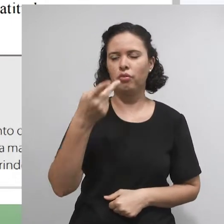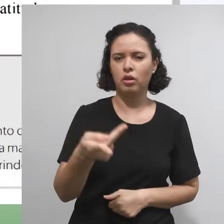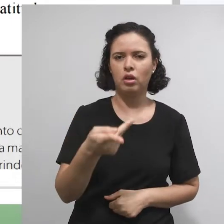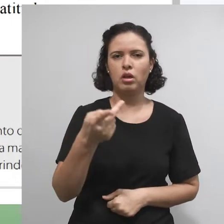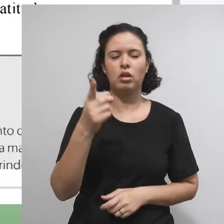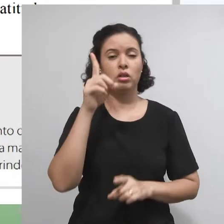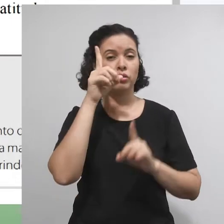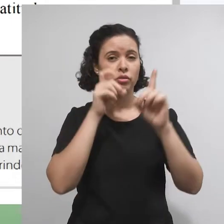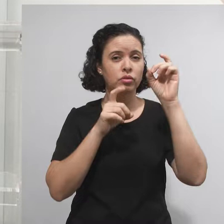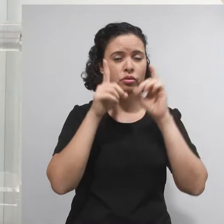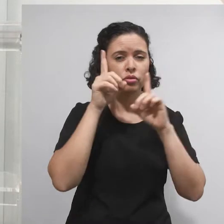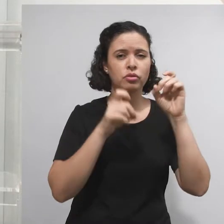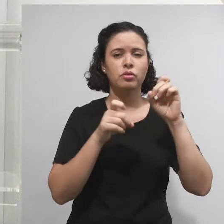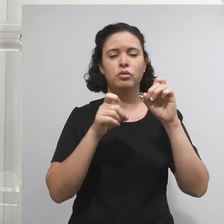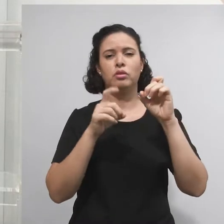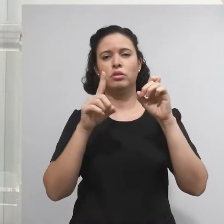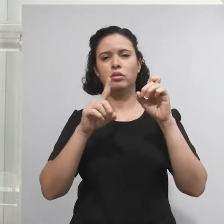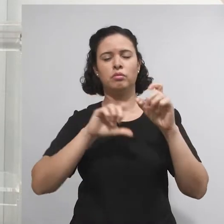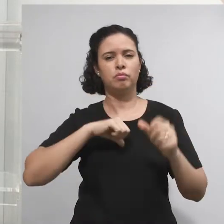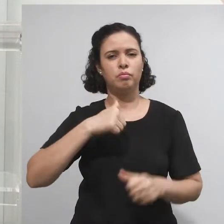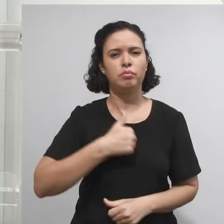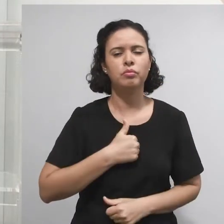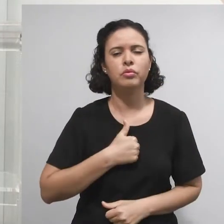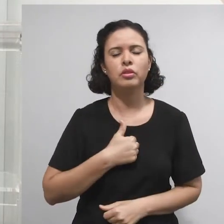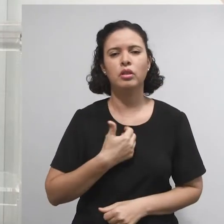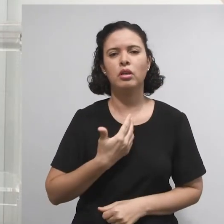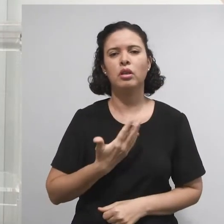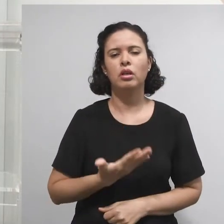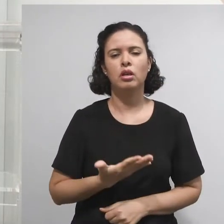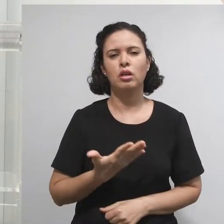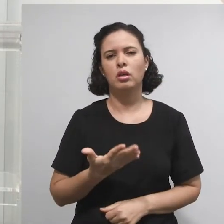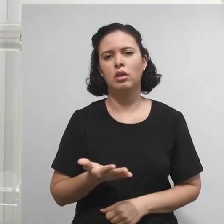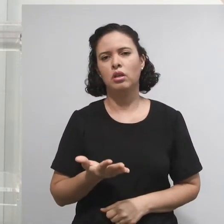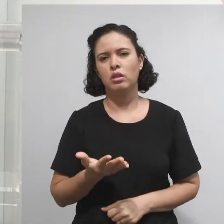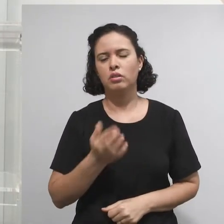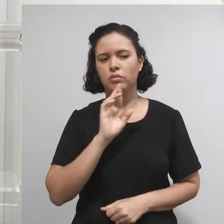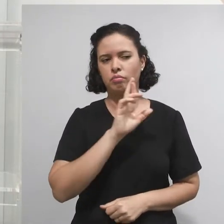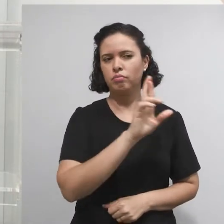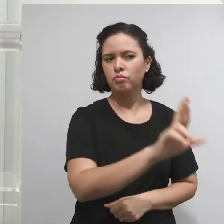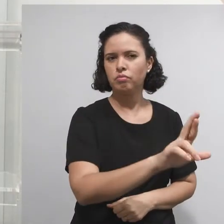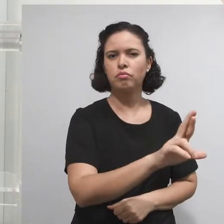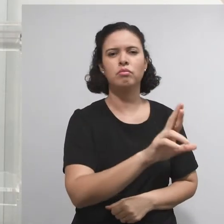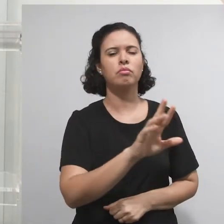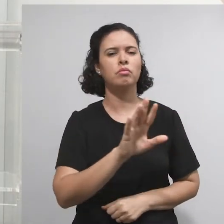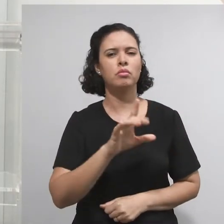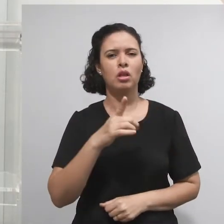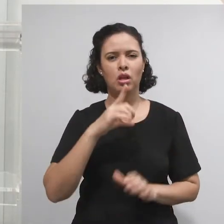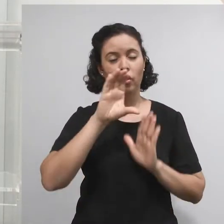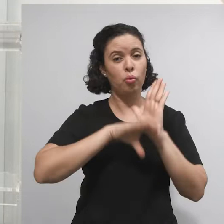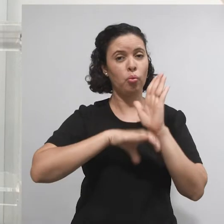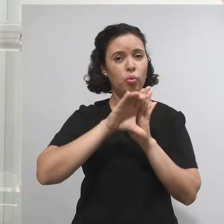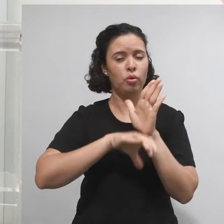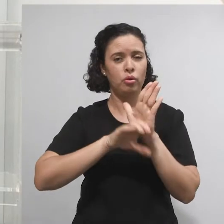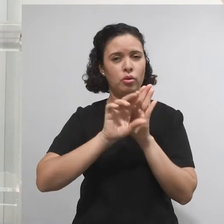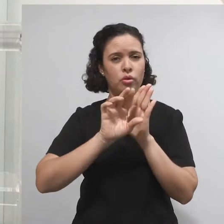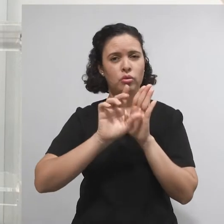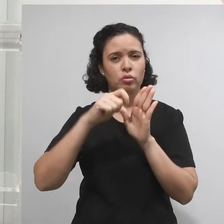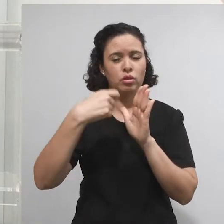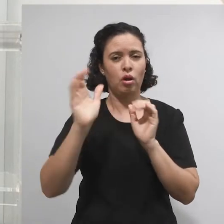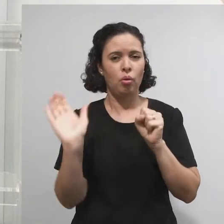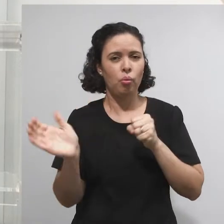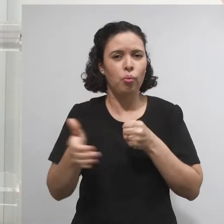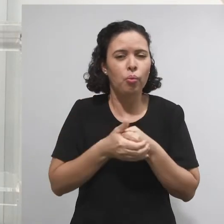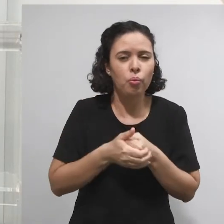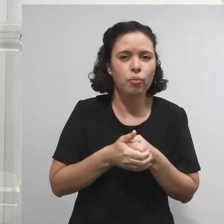nos gestos, nas atitudes, nas respostas. Então, esse currículo oculto, ele